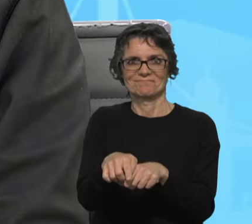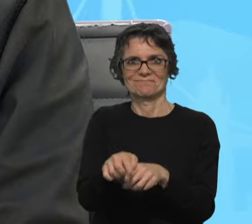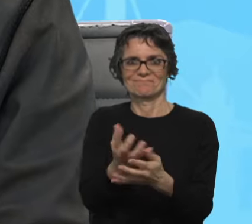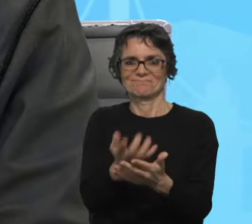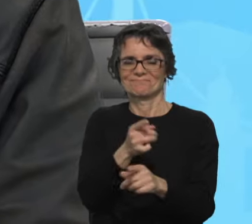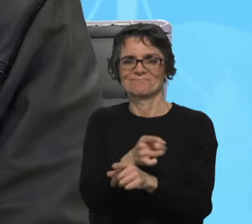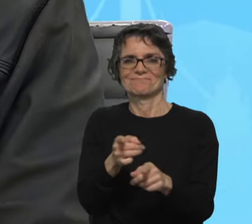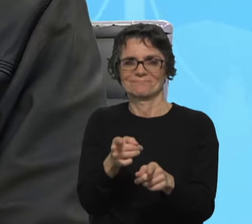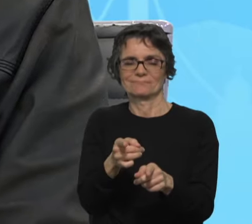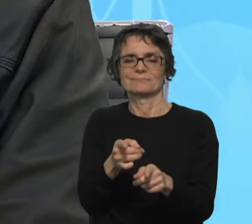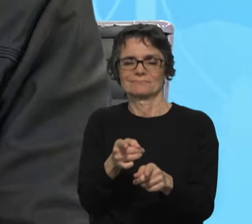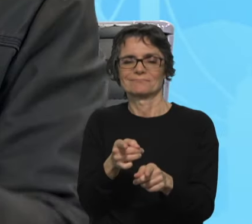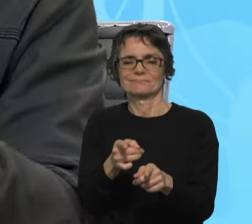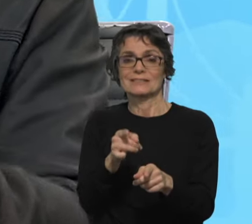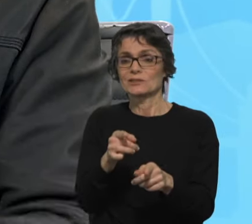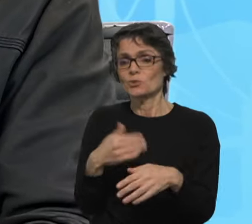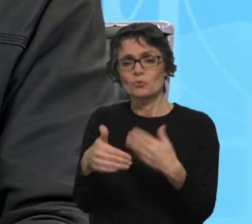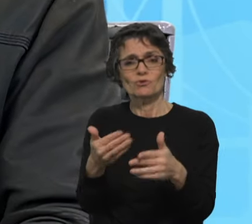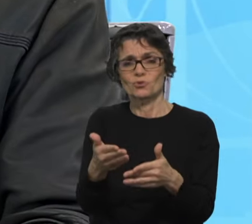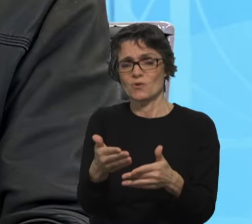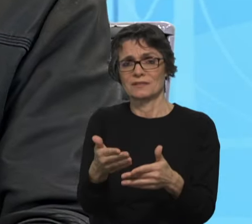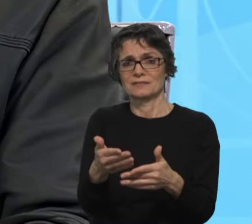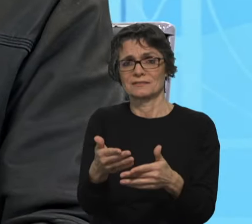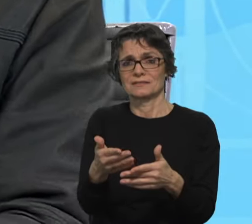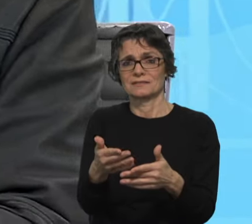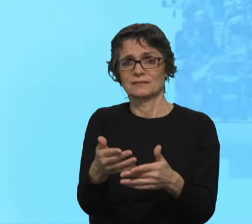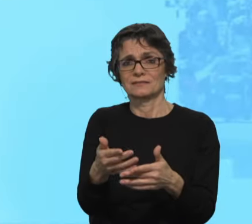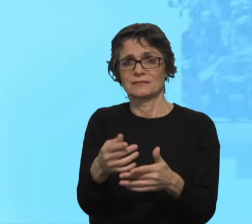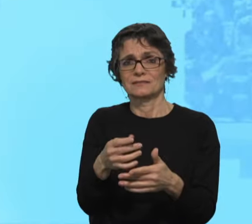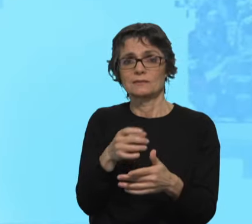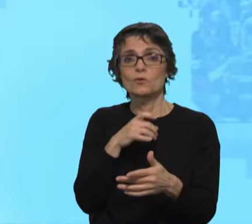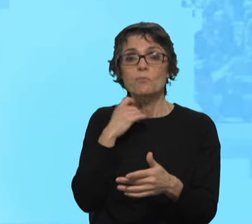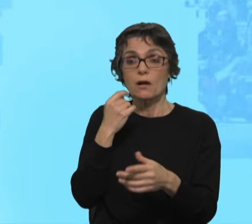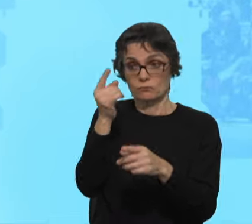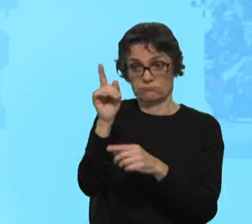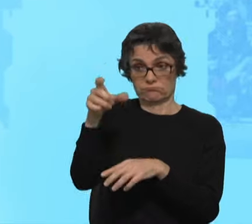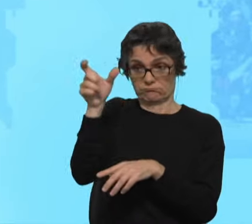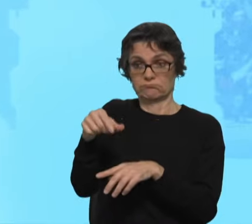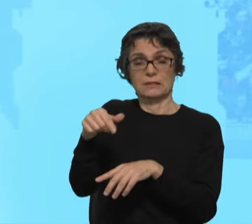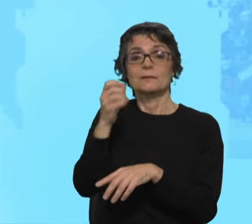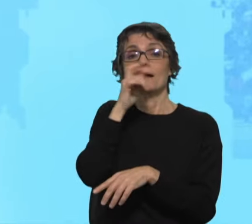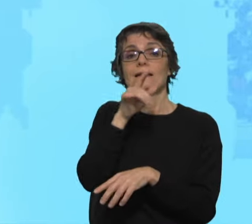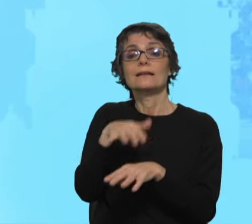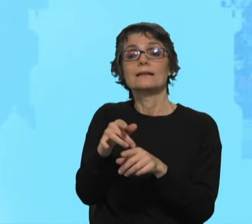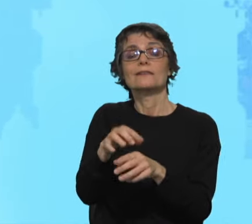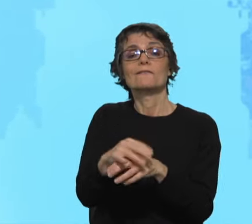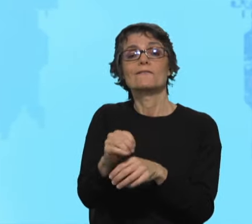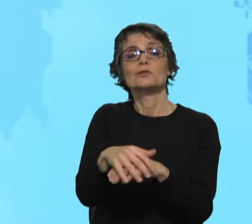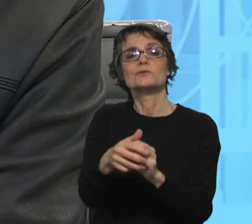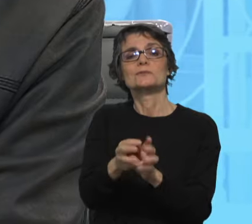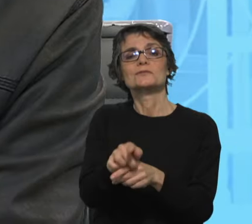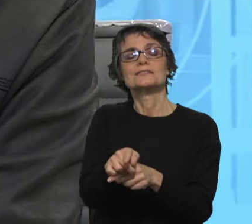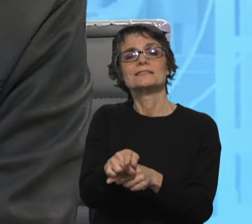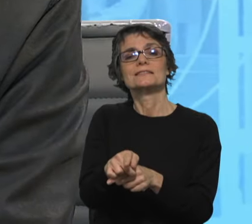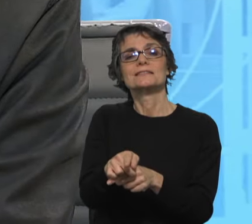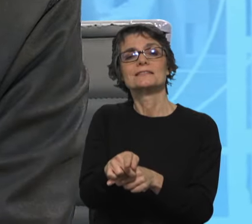mantém-se que não o o o páo está presente mas quem faz o Lavapés é o o o o o o o